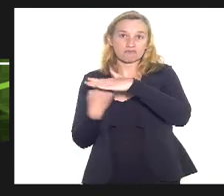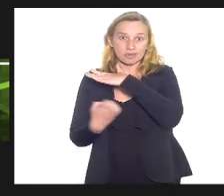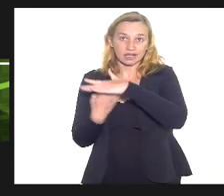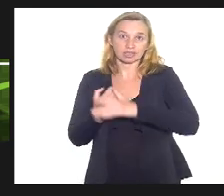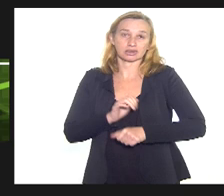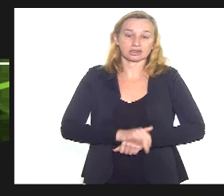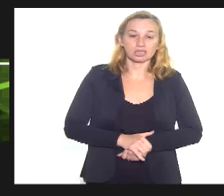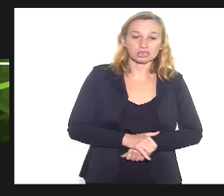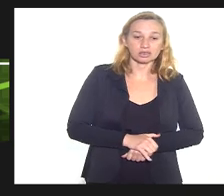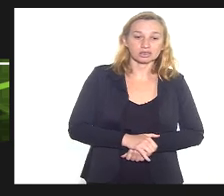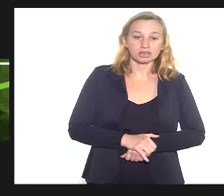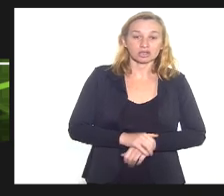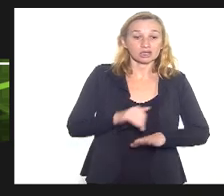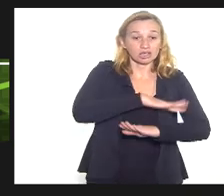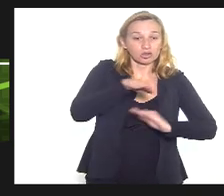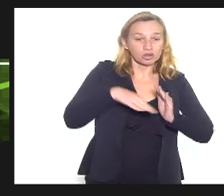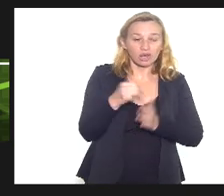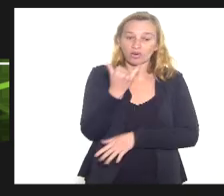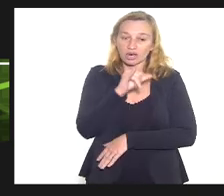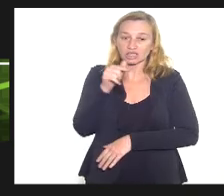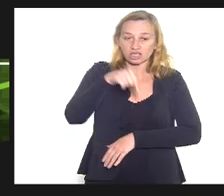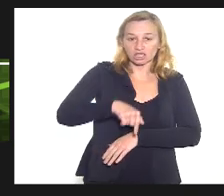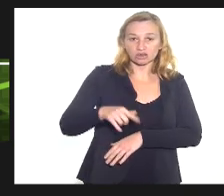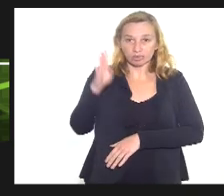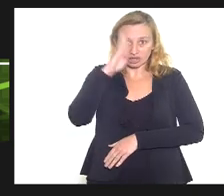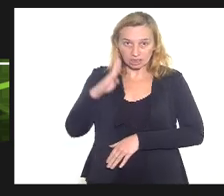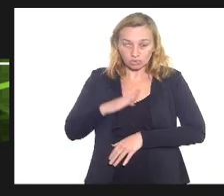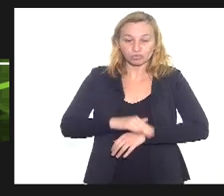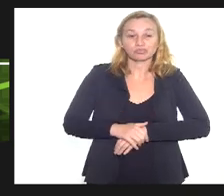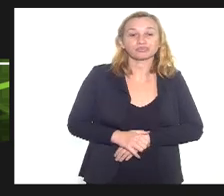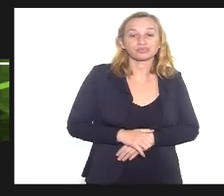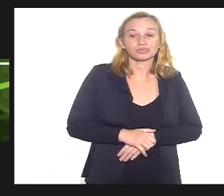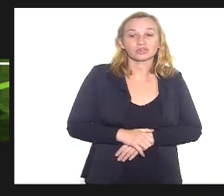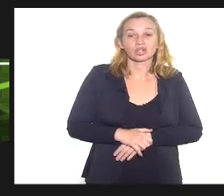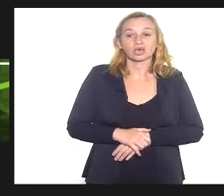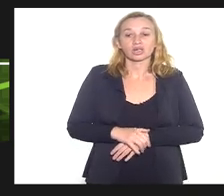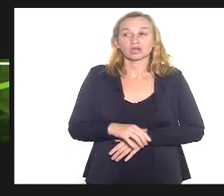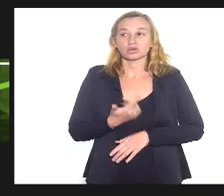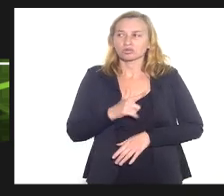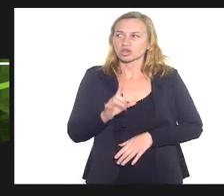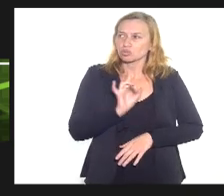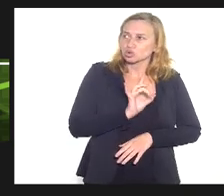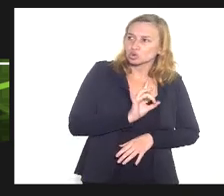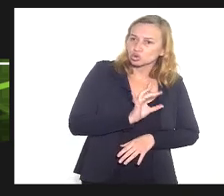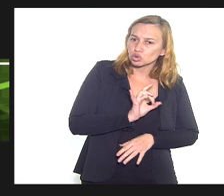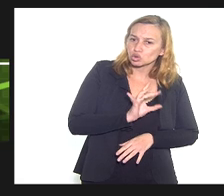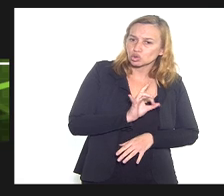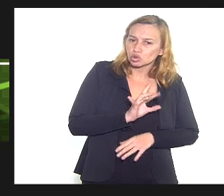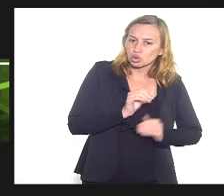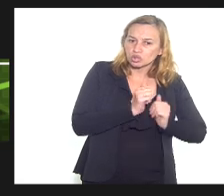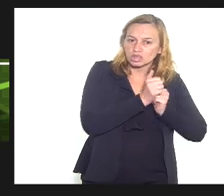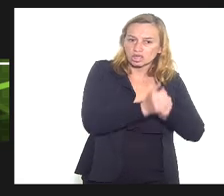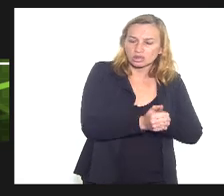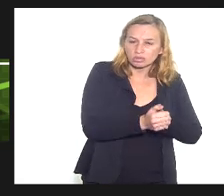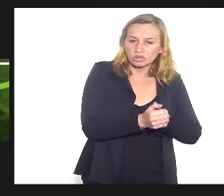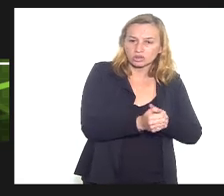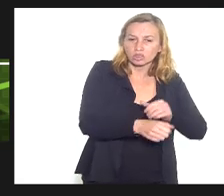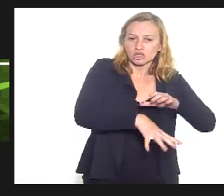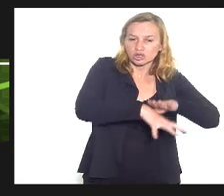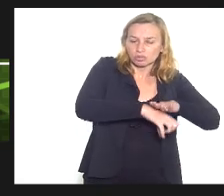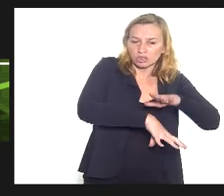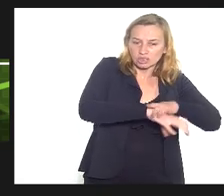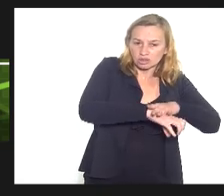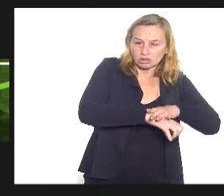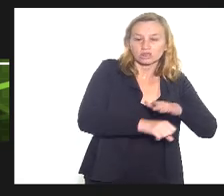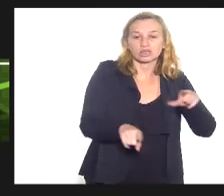da Total Energy que atuam aqui no Brasil. Nós não temos somente o segmento de exploração e produção, eu